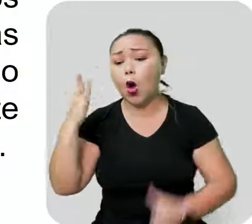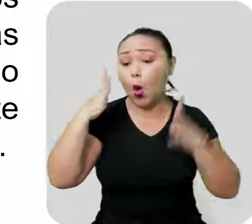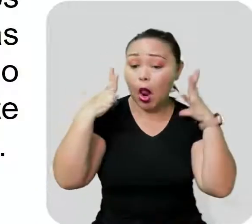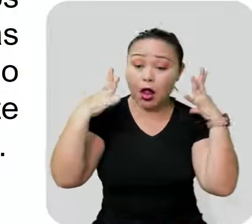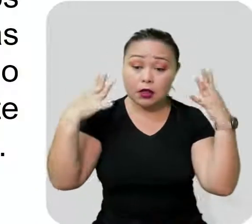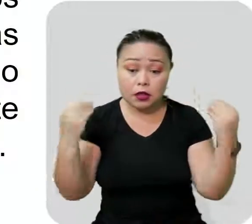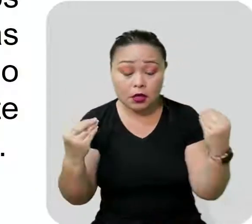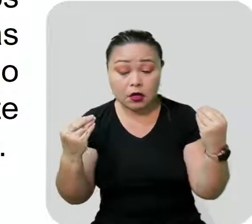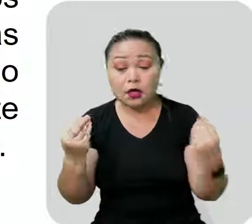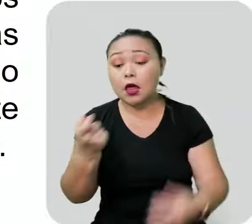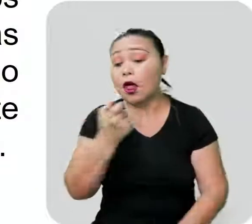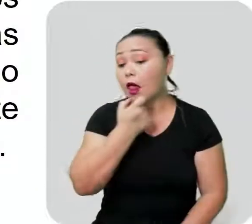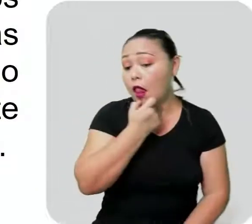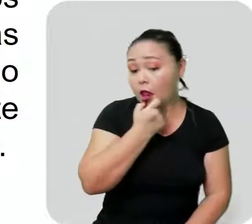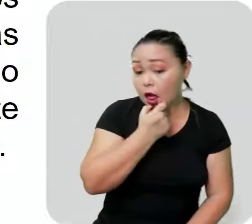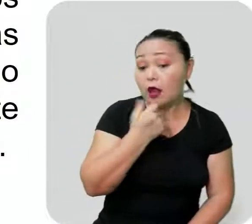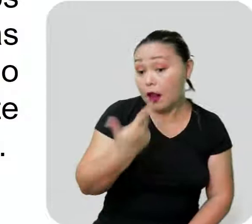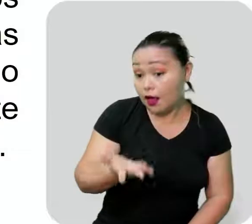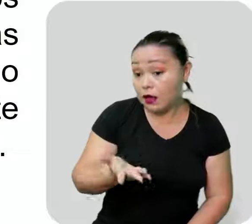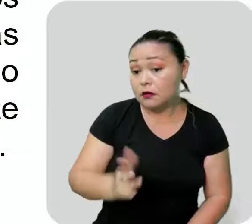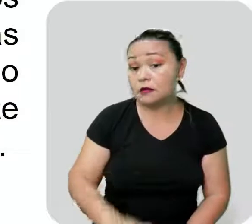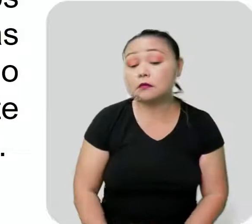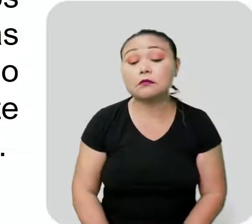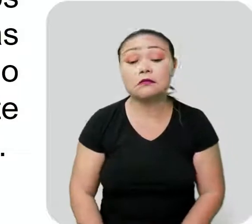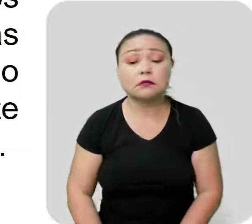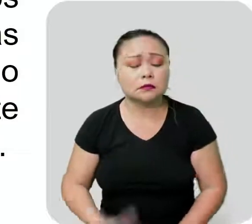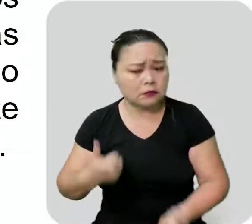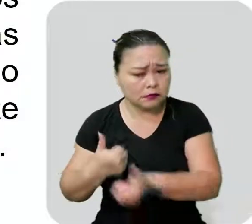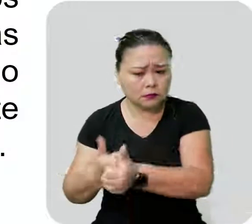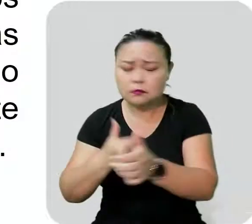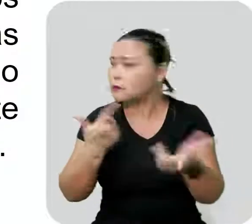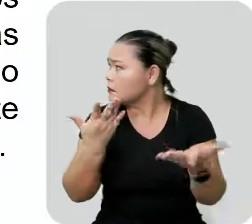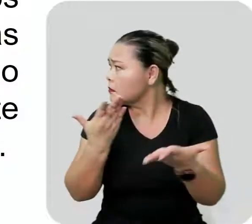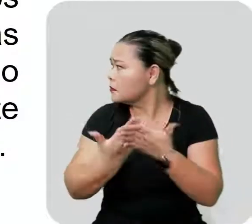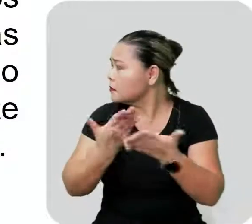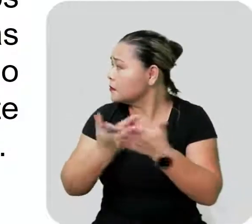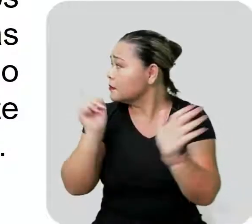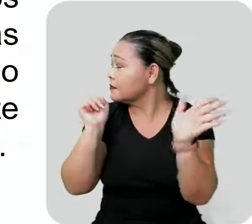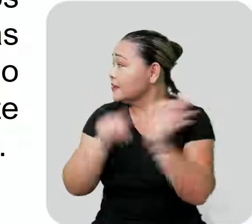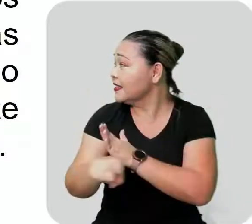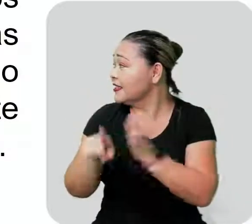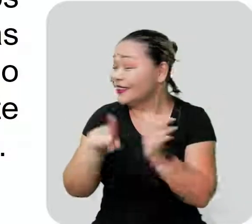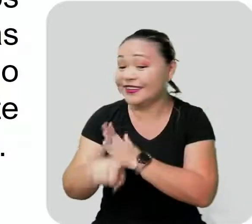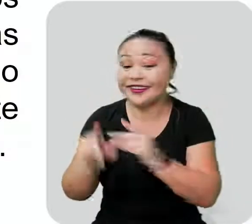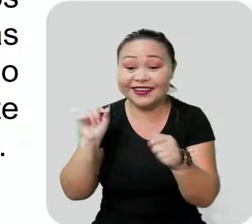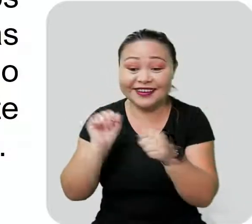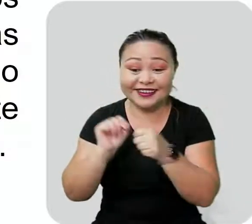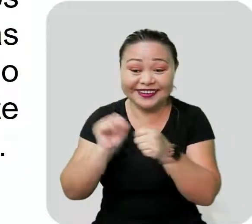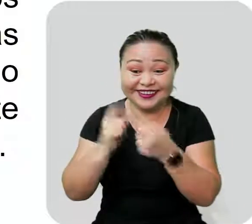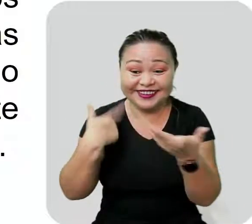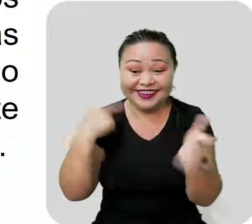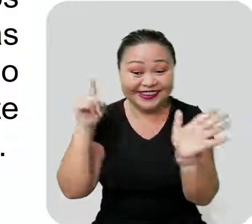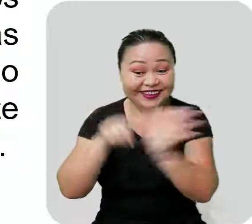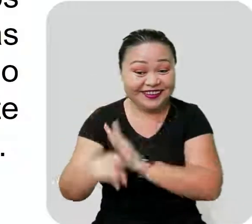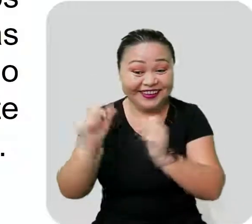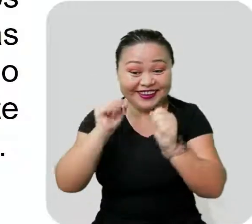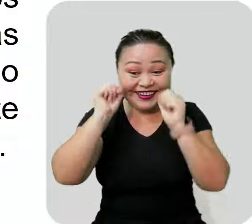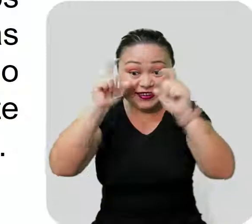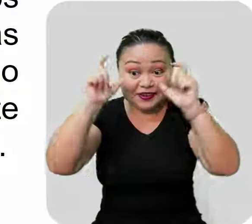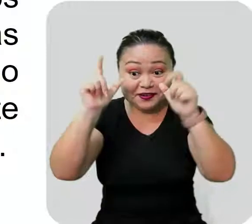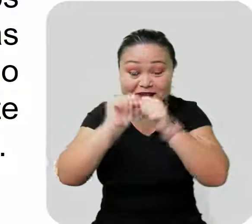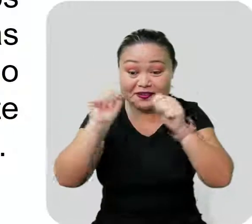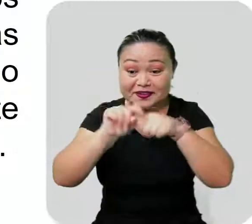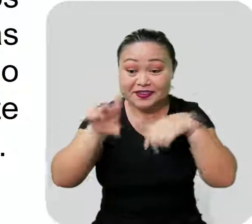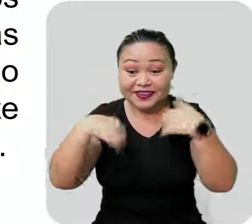e ingleses né acompanha depois pergunta Tá bom espera aí